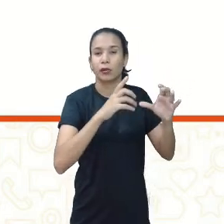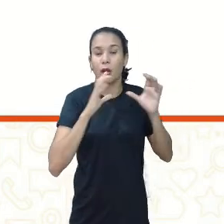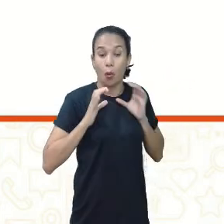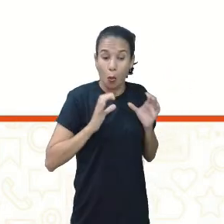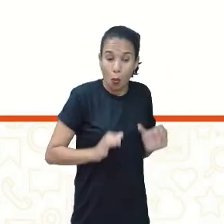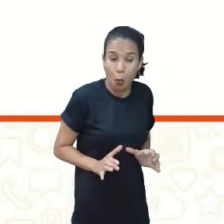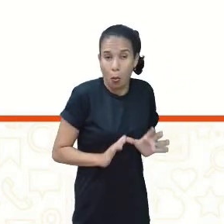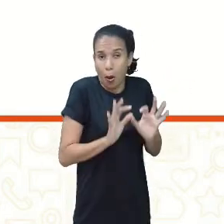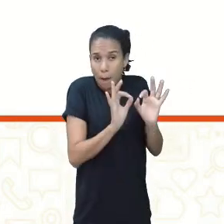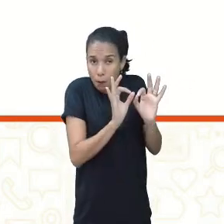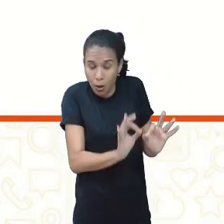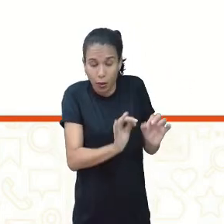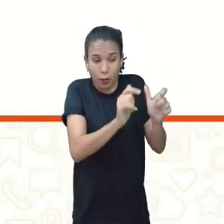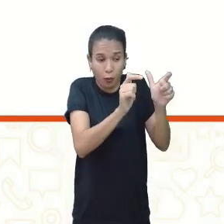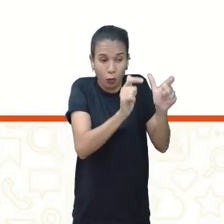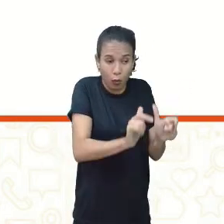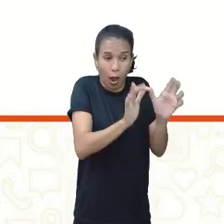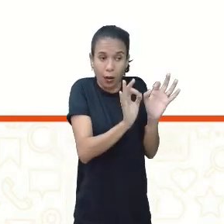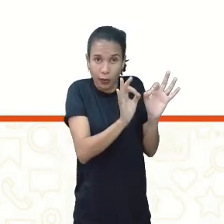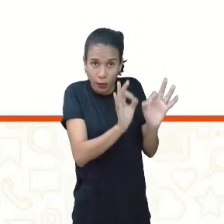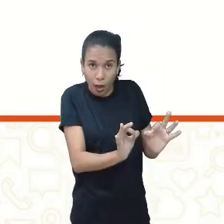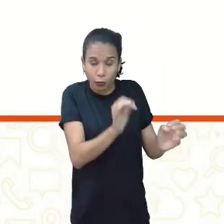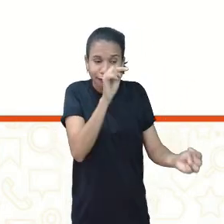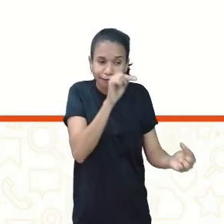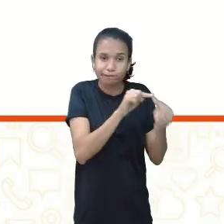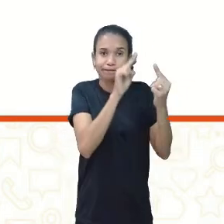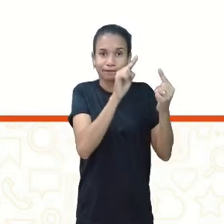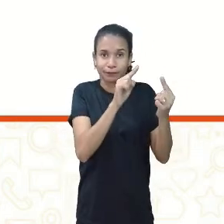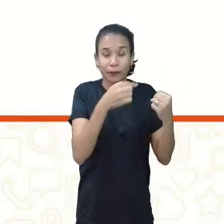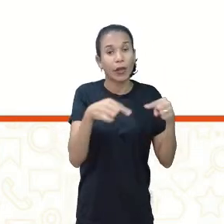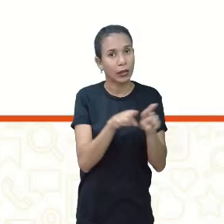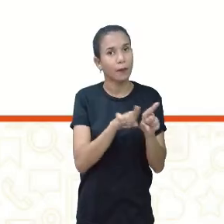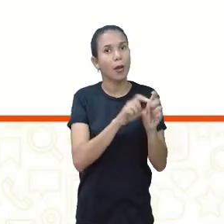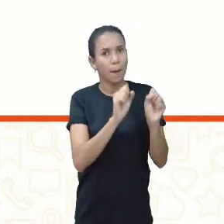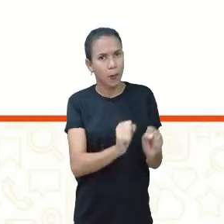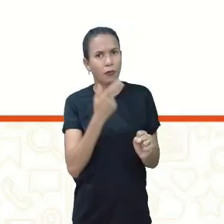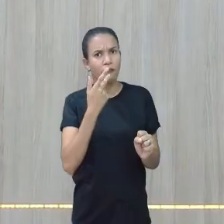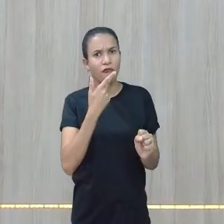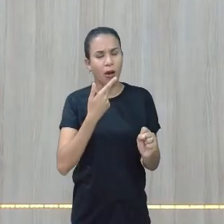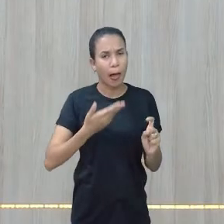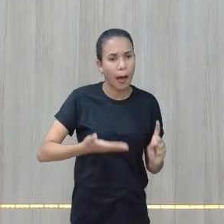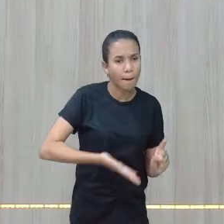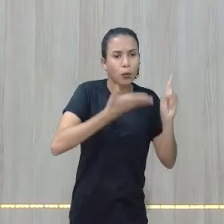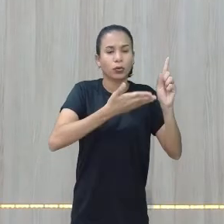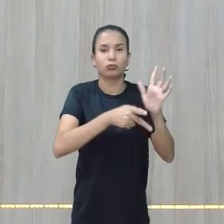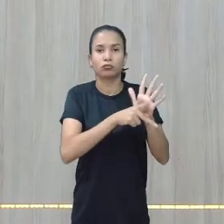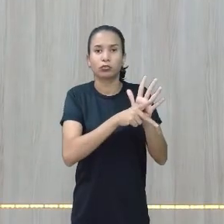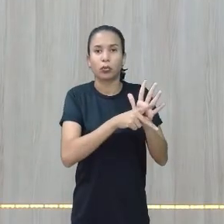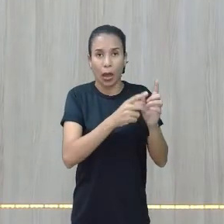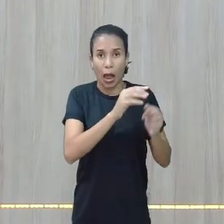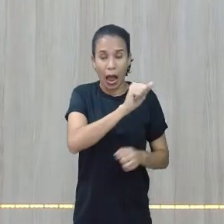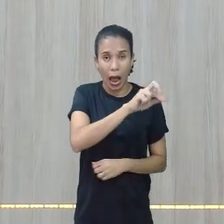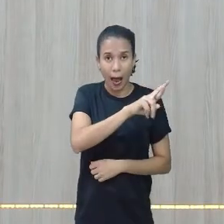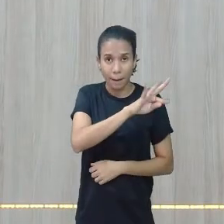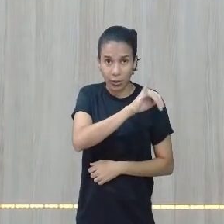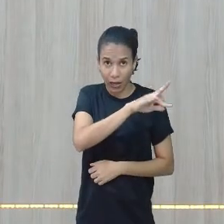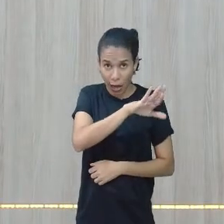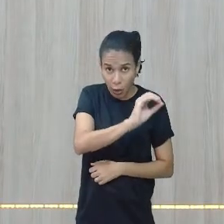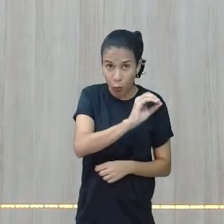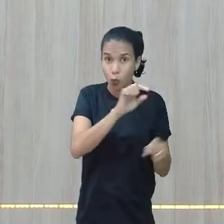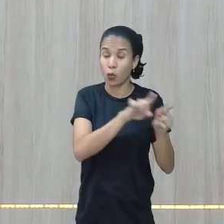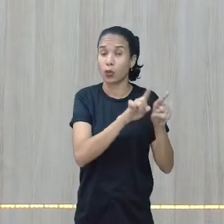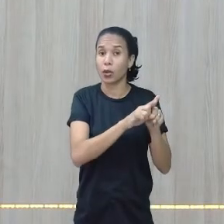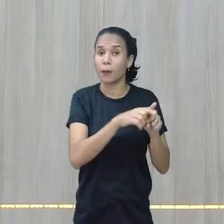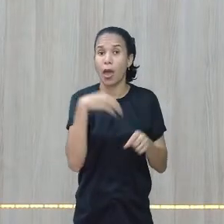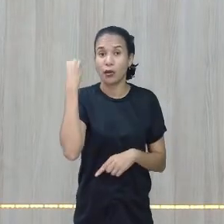comportamento adequado, no ambiente adequado. A gente pode fazer isso com reforçador arbitrário e a gente pode fazer isso com as